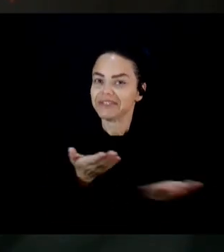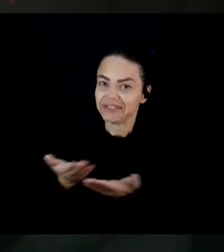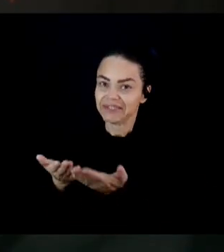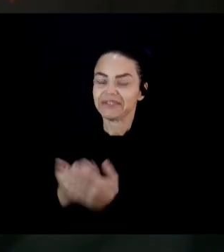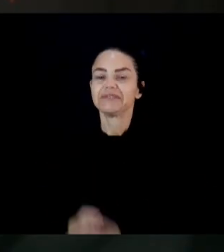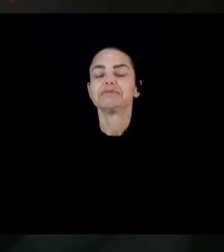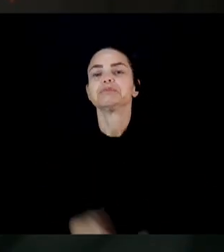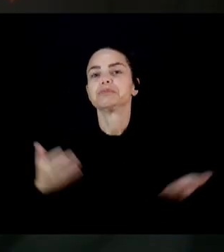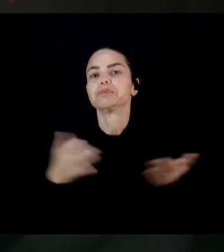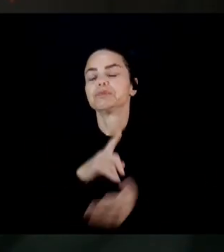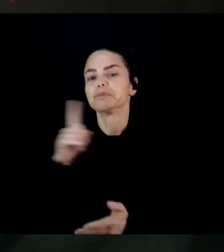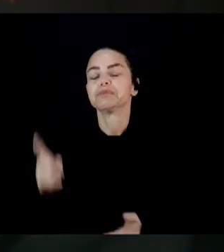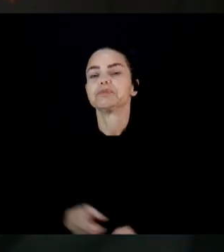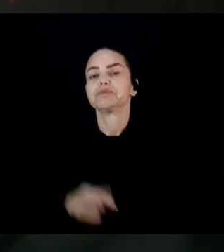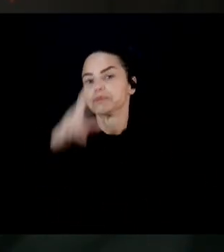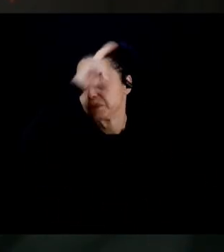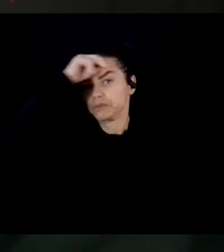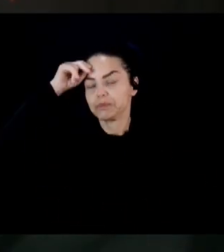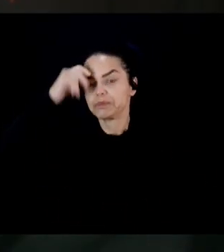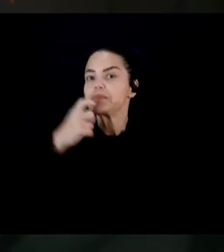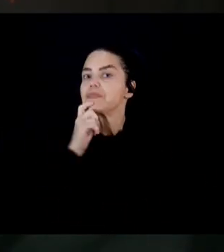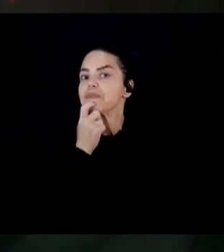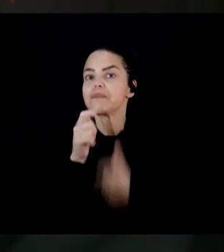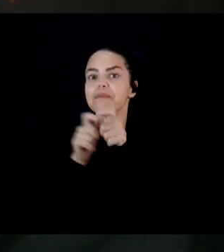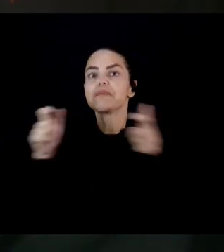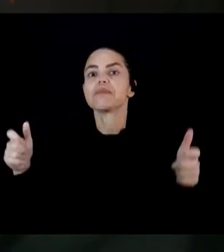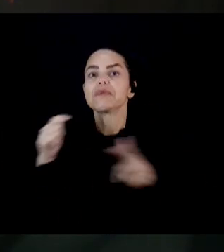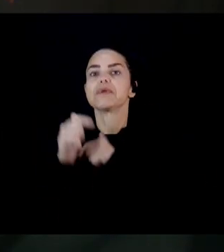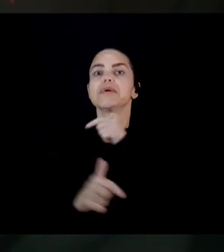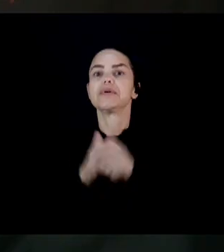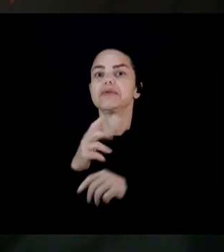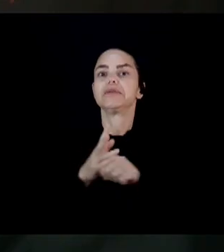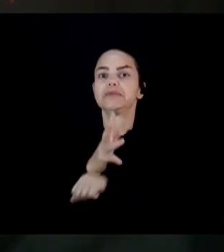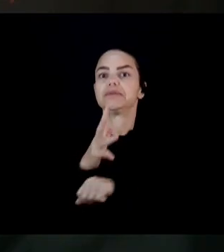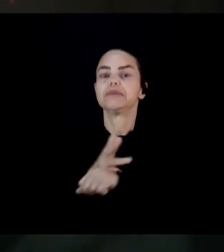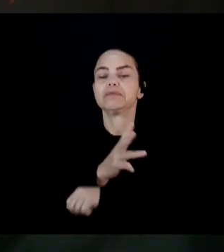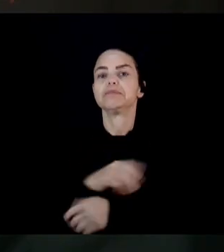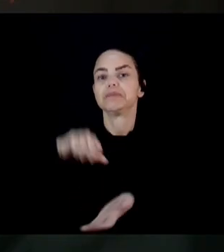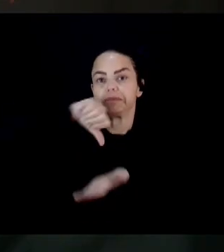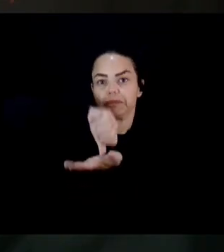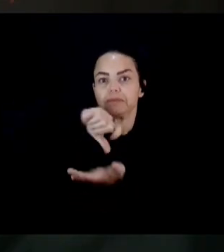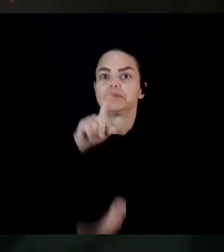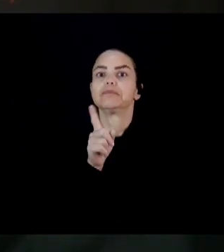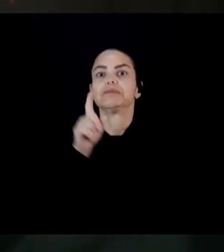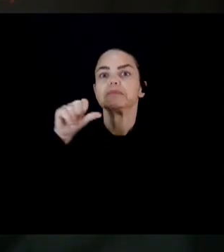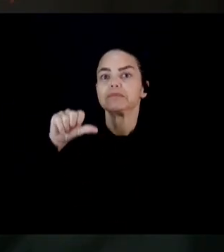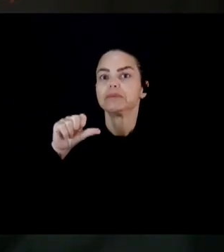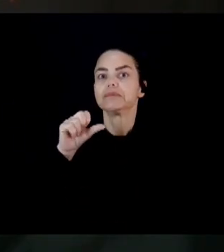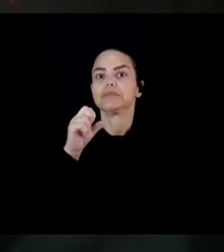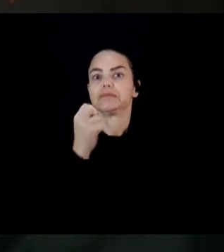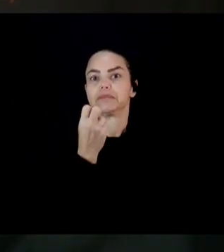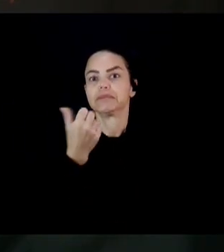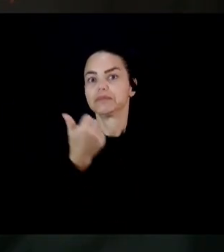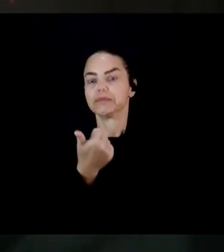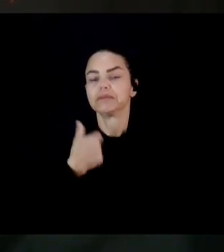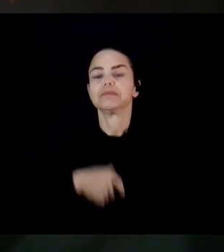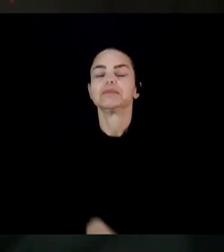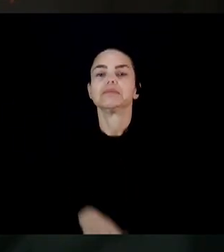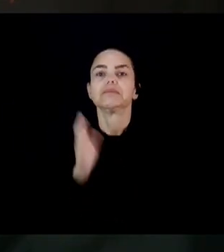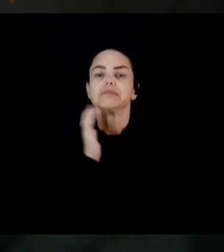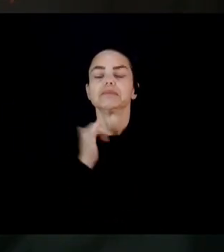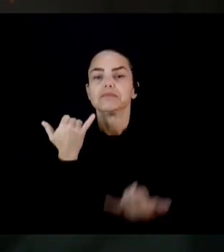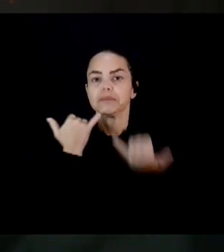gente, a Prefeitura de Campinas ampliou os serviços do WhatsApp da Central 156 com 2 novos bots voltados à informação